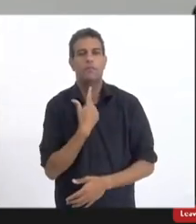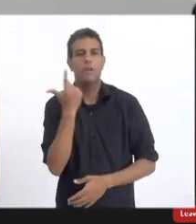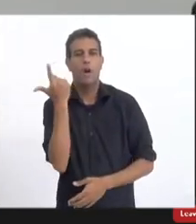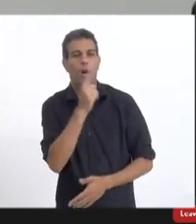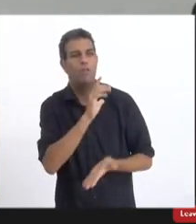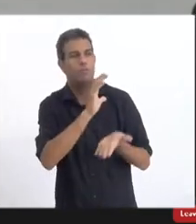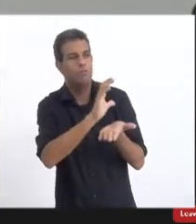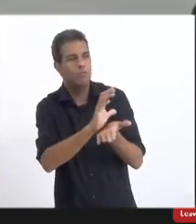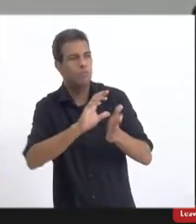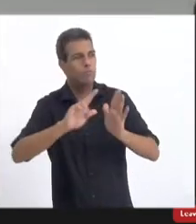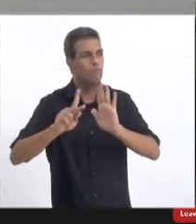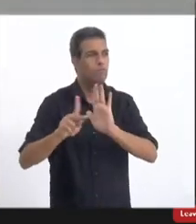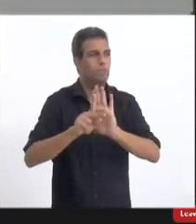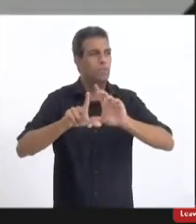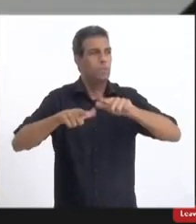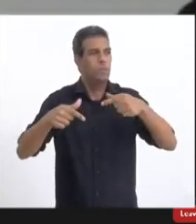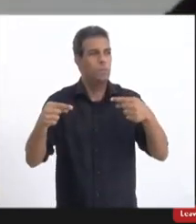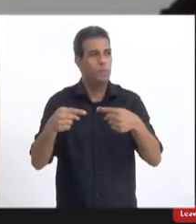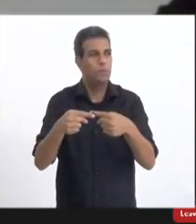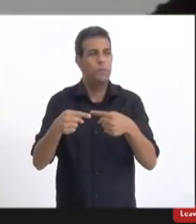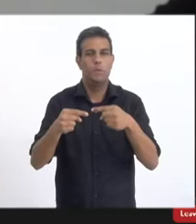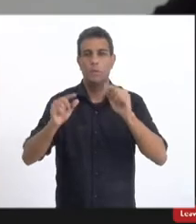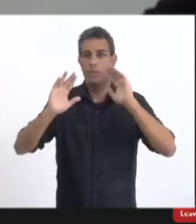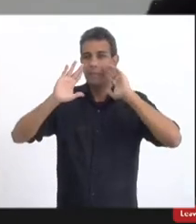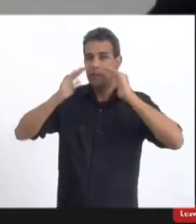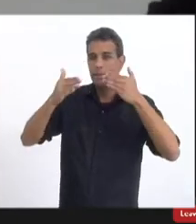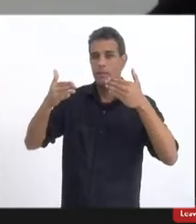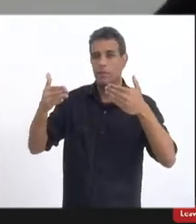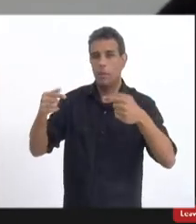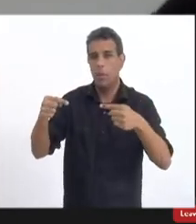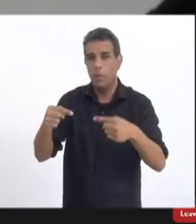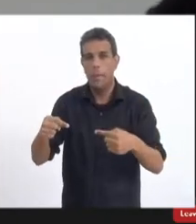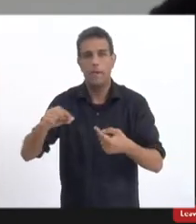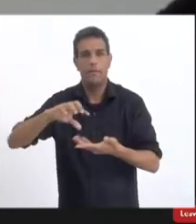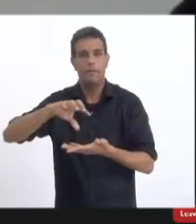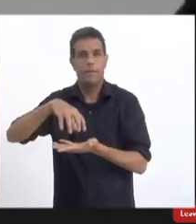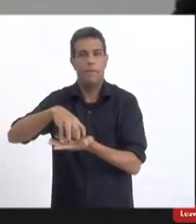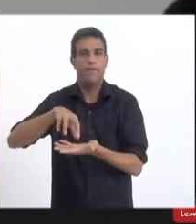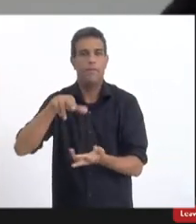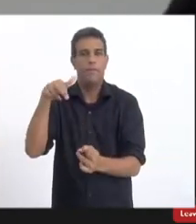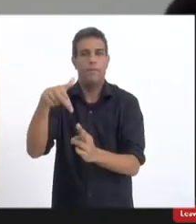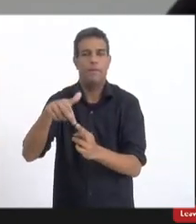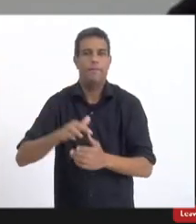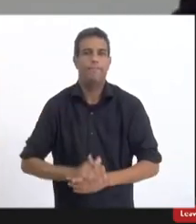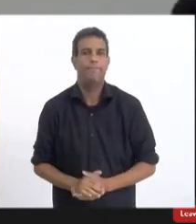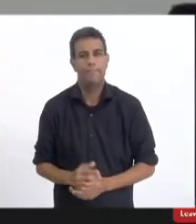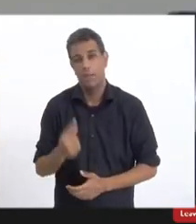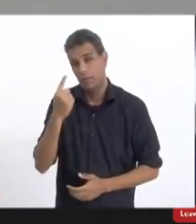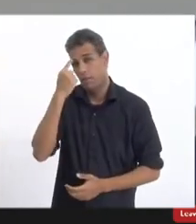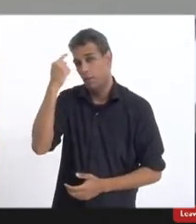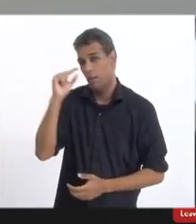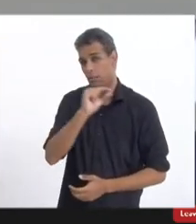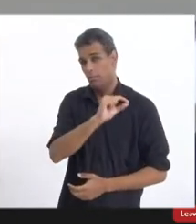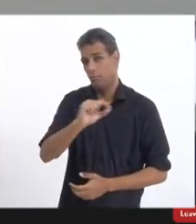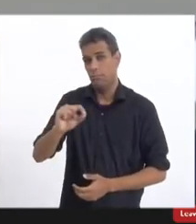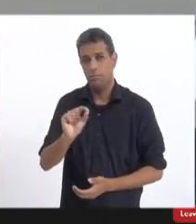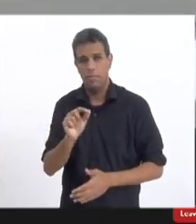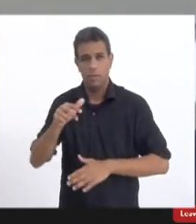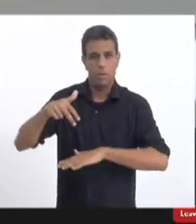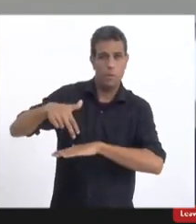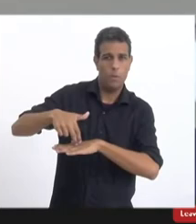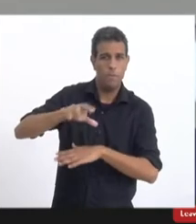para efetivação de um centro de referência aqui no município. Então, a ideia é ocupar um